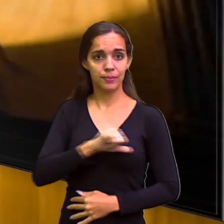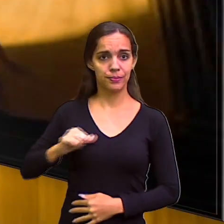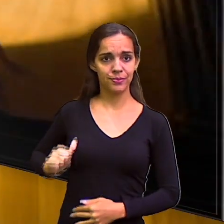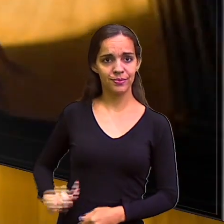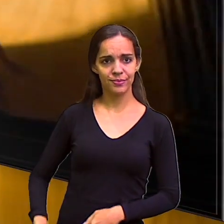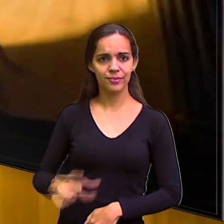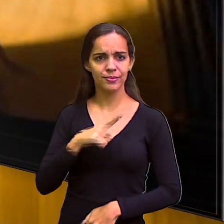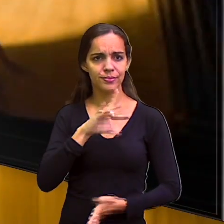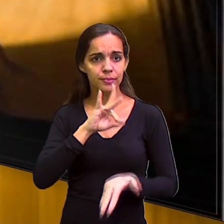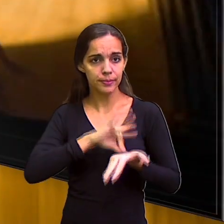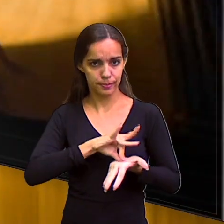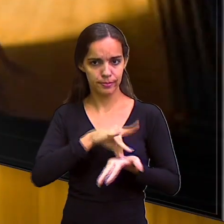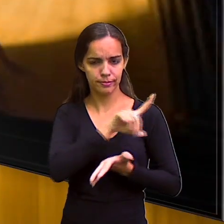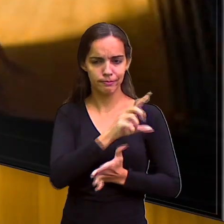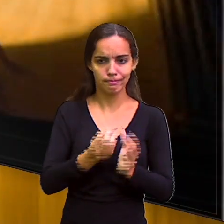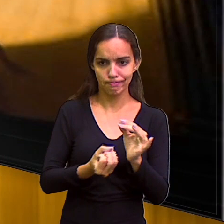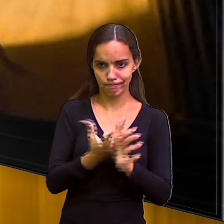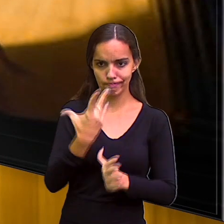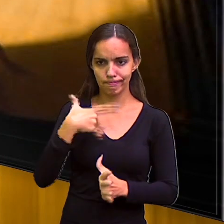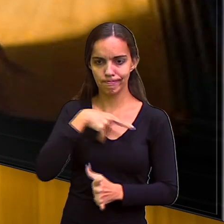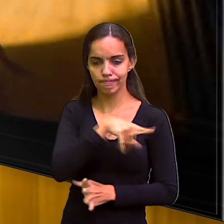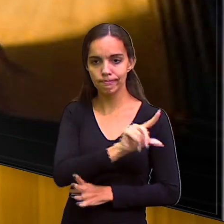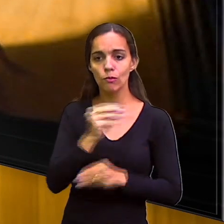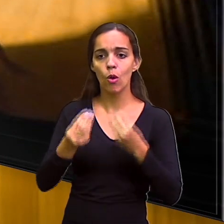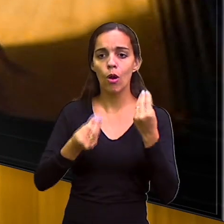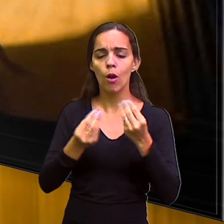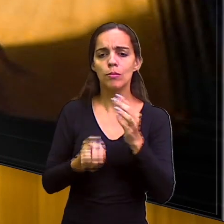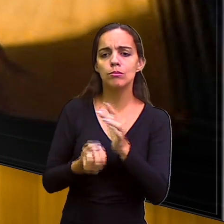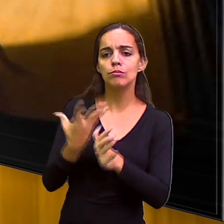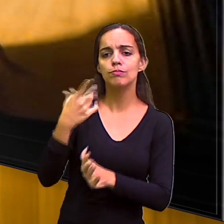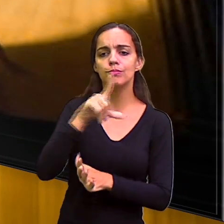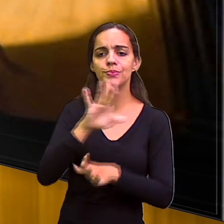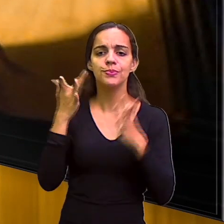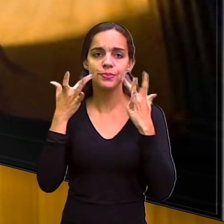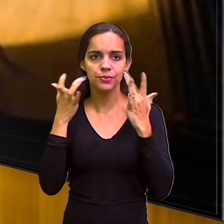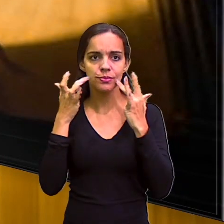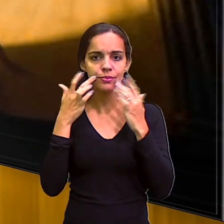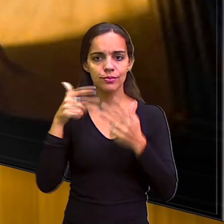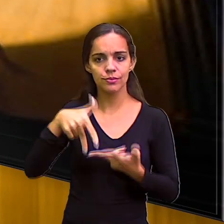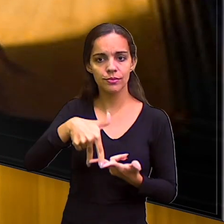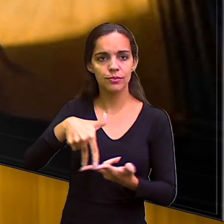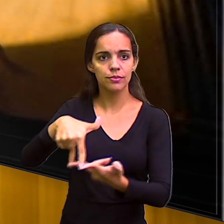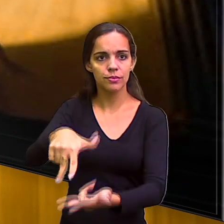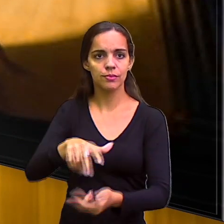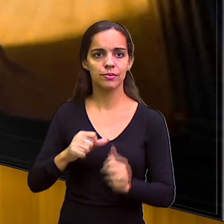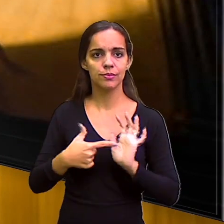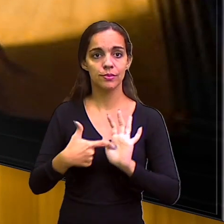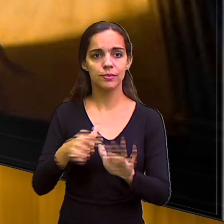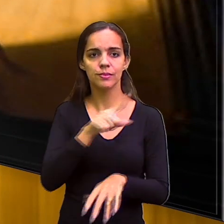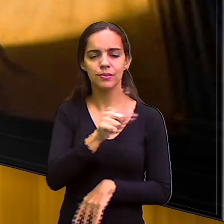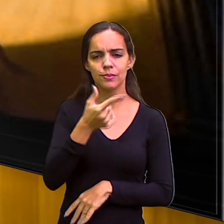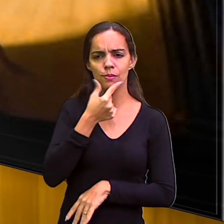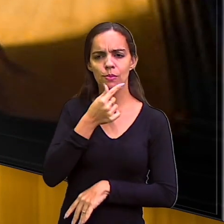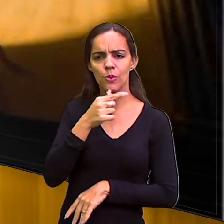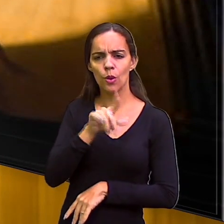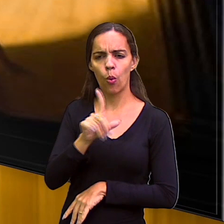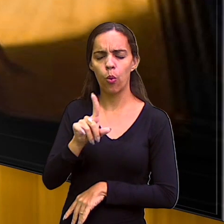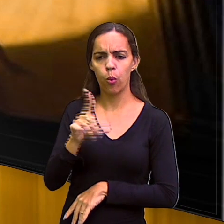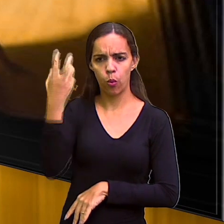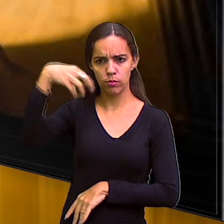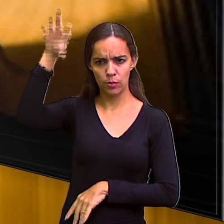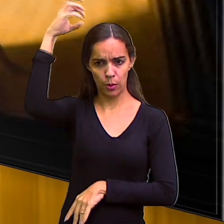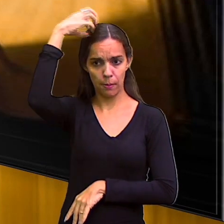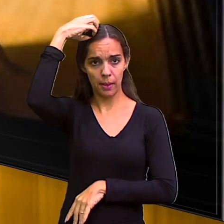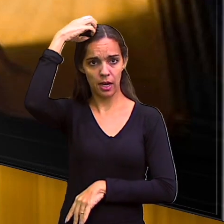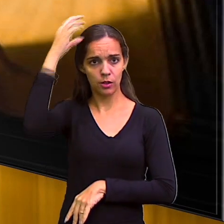da origem do teatro de sombra. Conta-se que no ano de 121, um imperador da dinastia